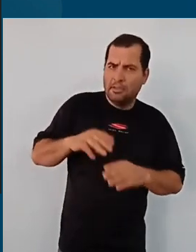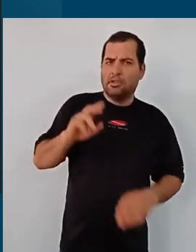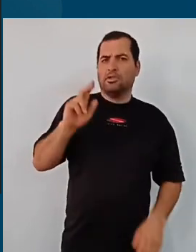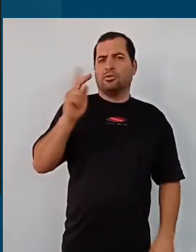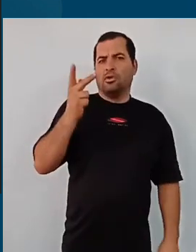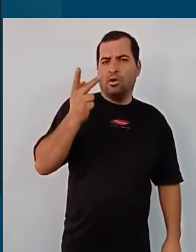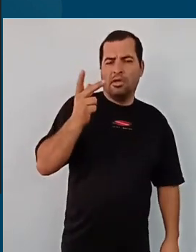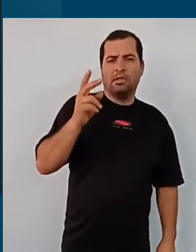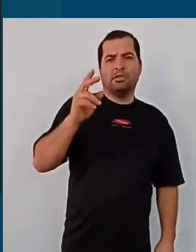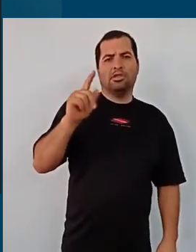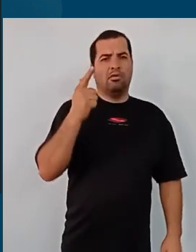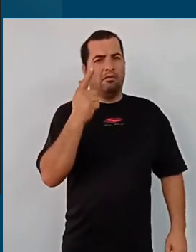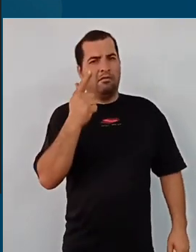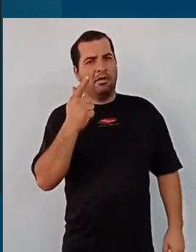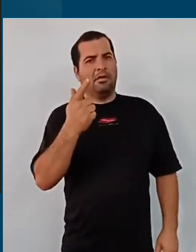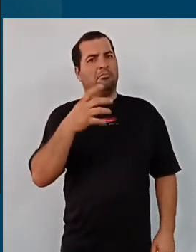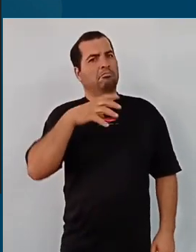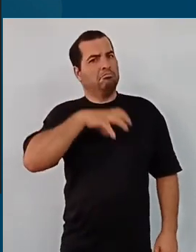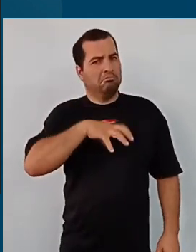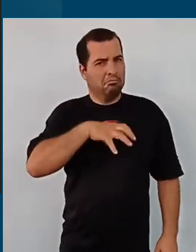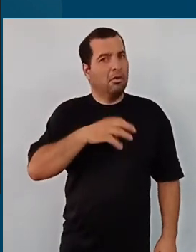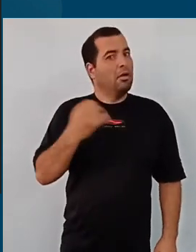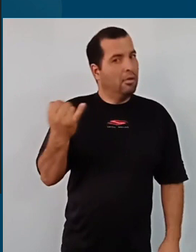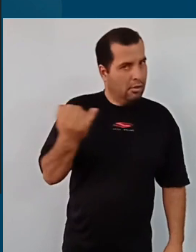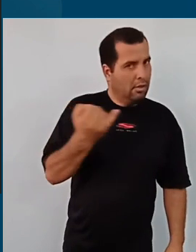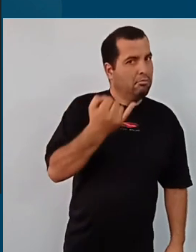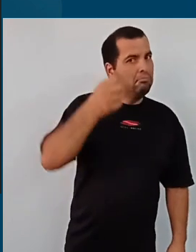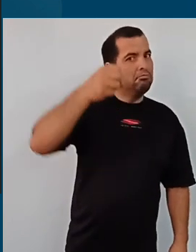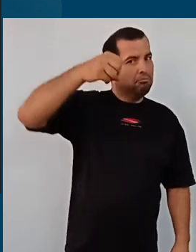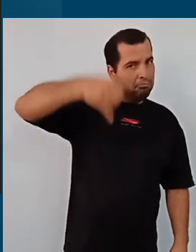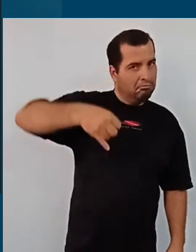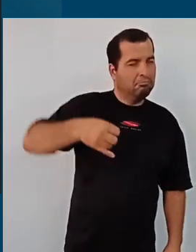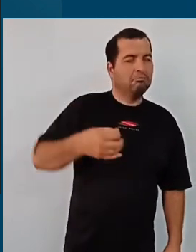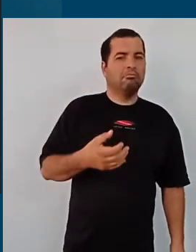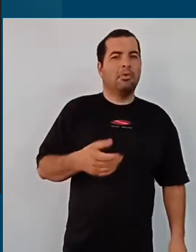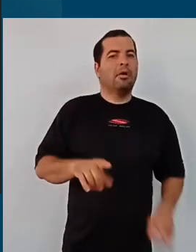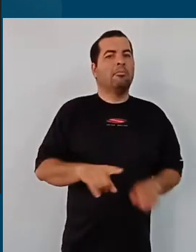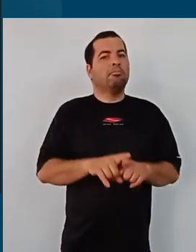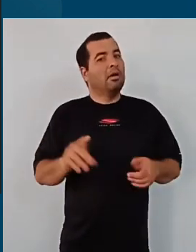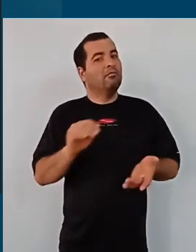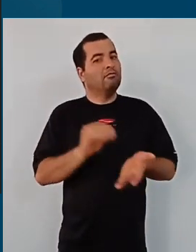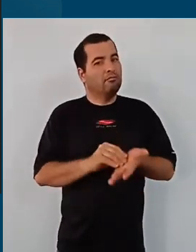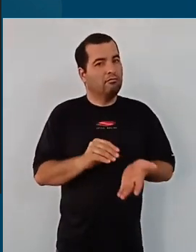geografia são importantes, sim, mas eles não são suficientes.